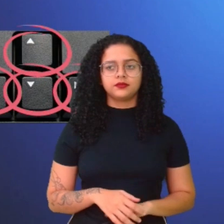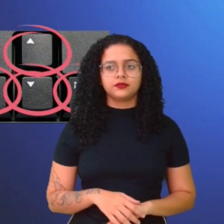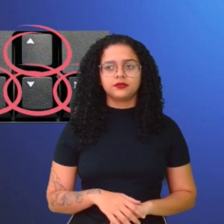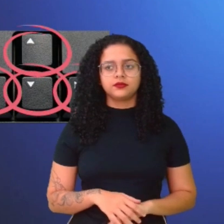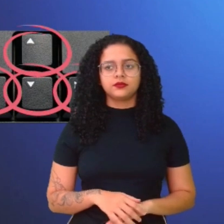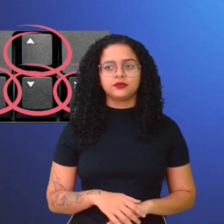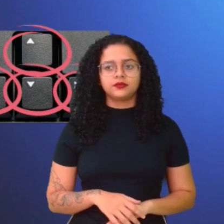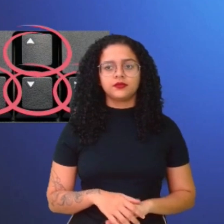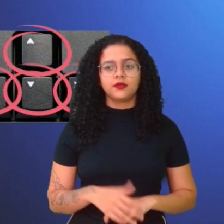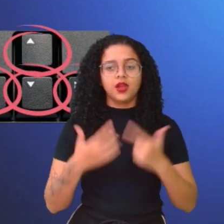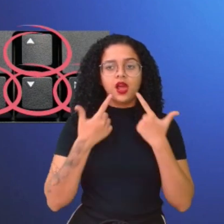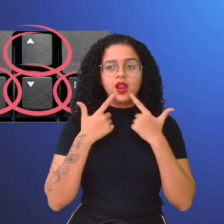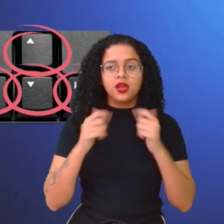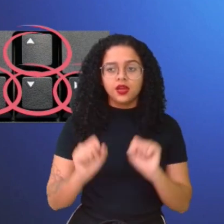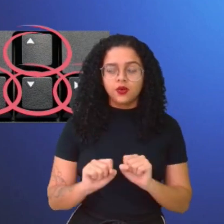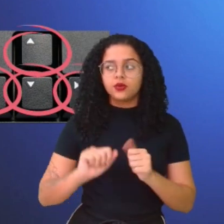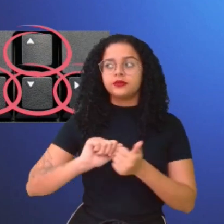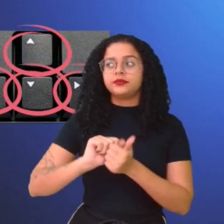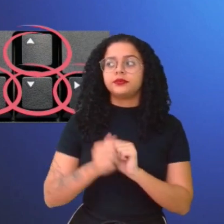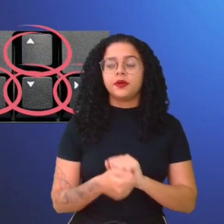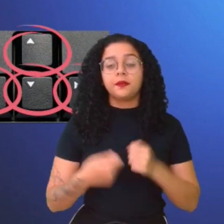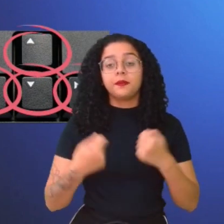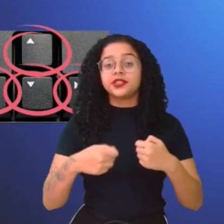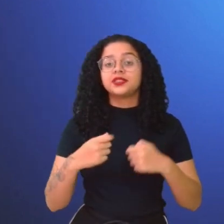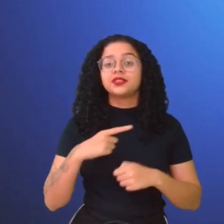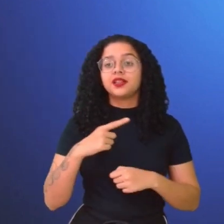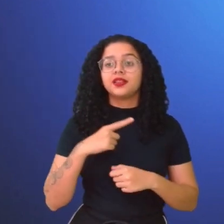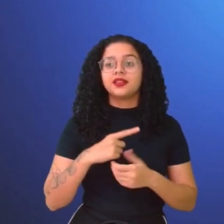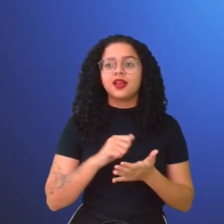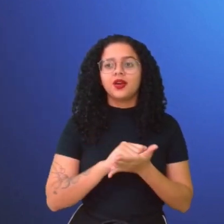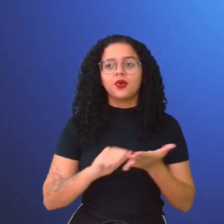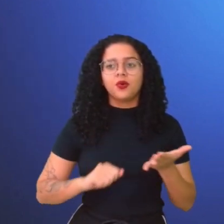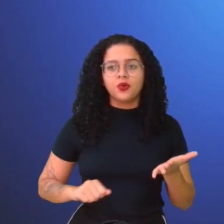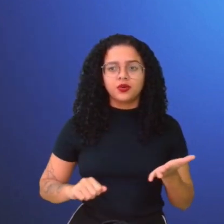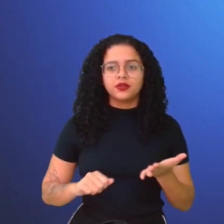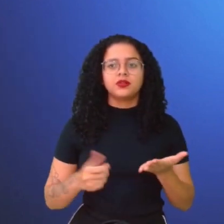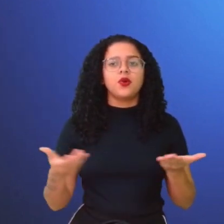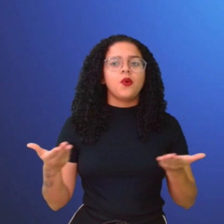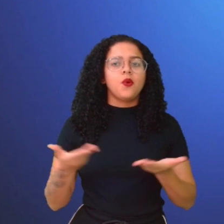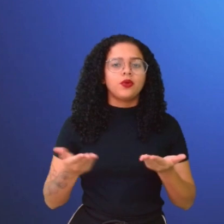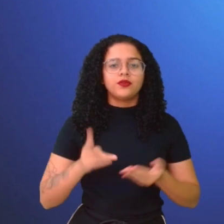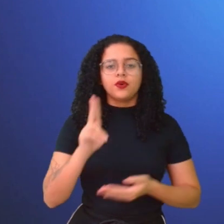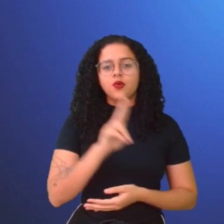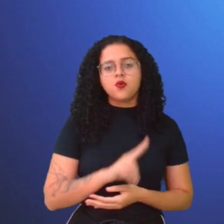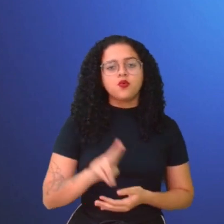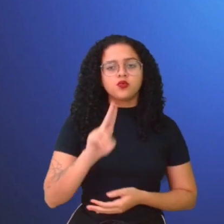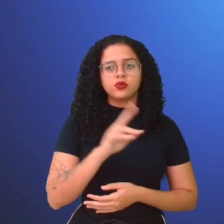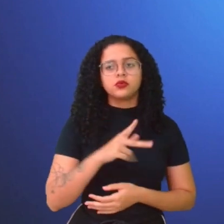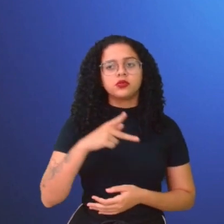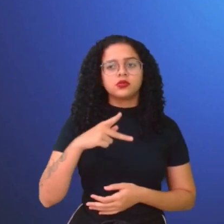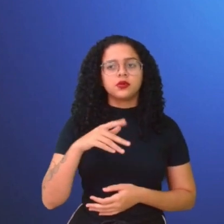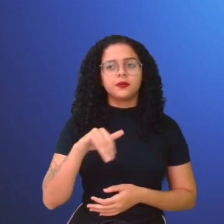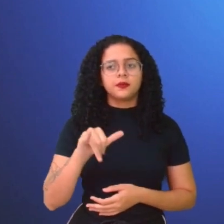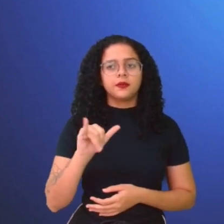precisa, independente de qual seja, ela precisa ter um algoritmo. E a gente vai usar a linguagem de programação chamada de